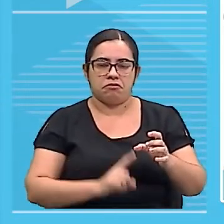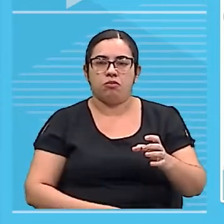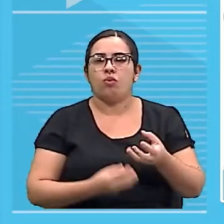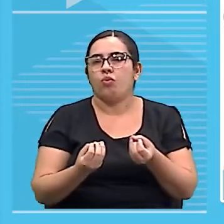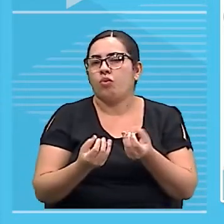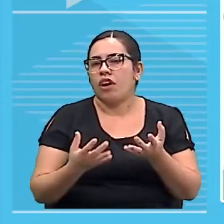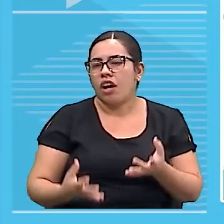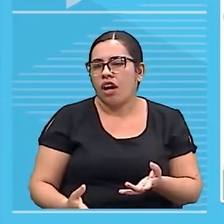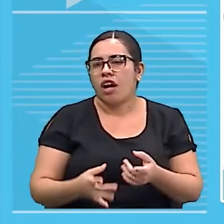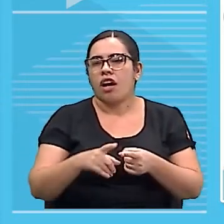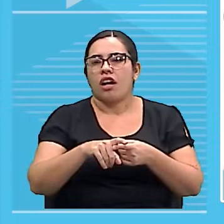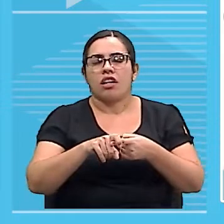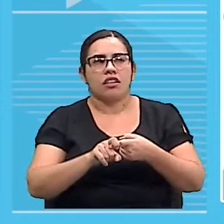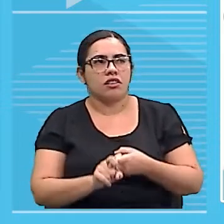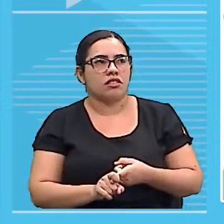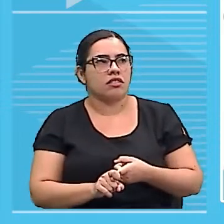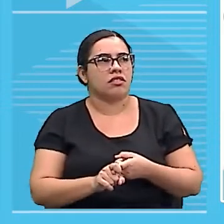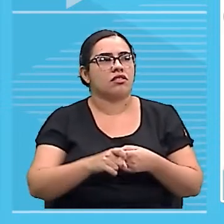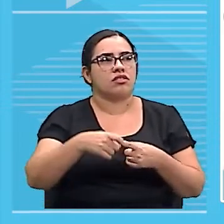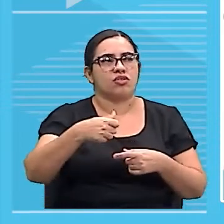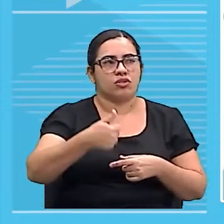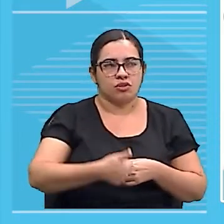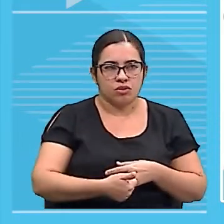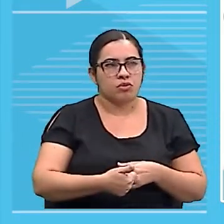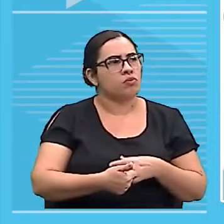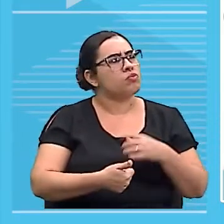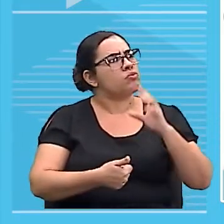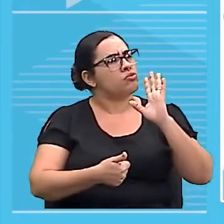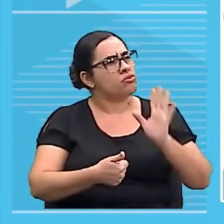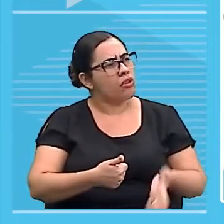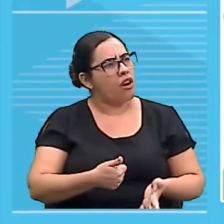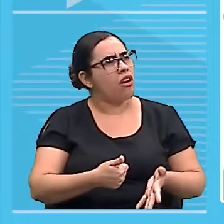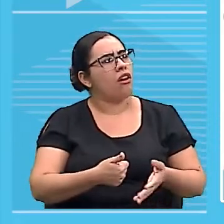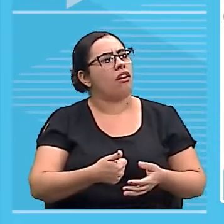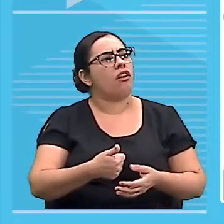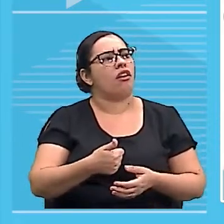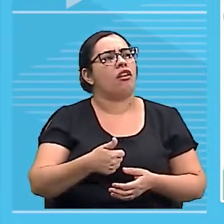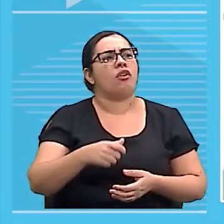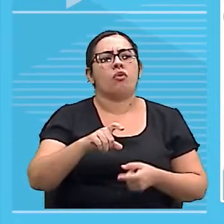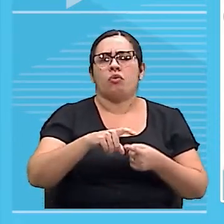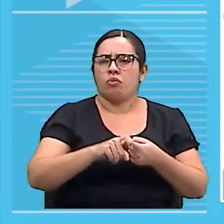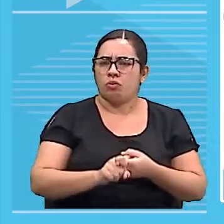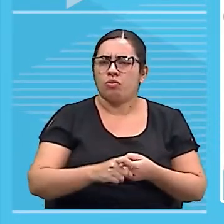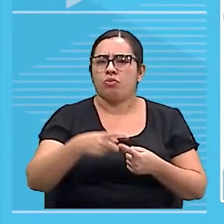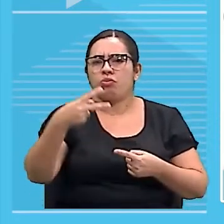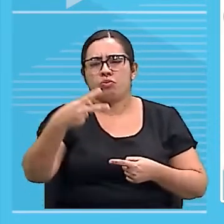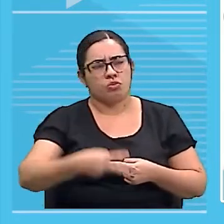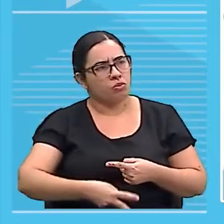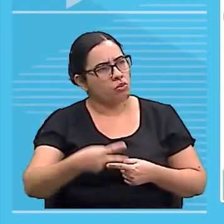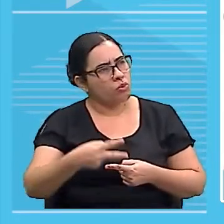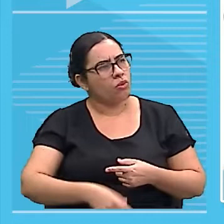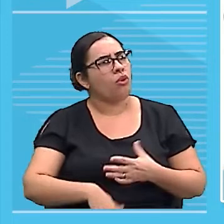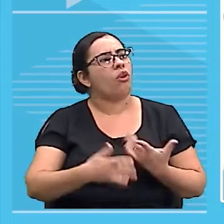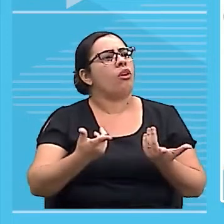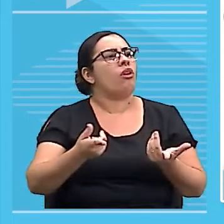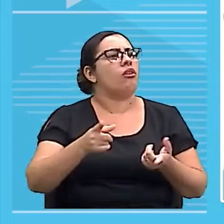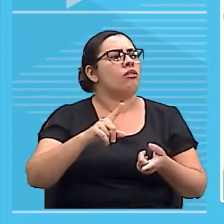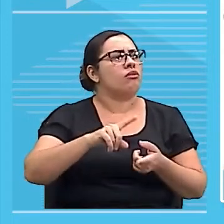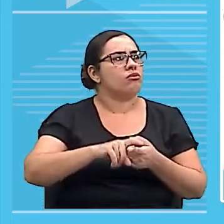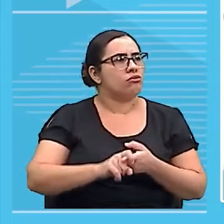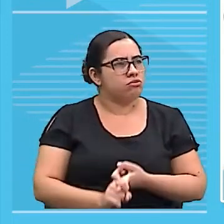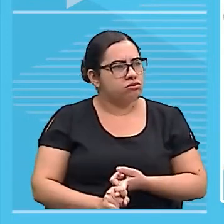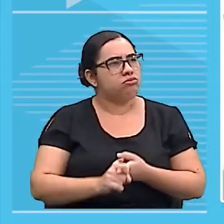é a mesma corrente que passa pelo resistor dois é a mesma corrente que passa pelo resistor